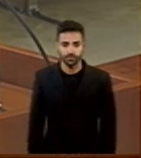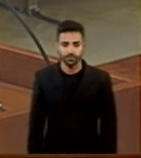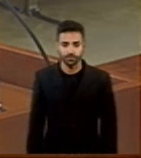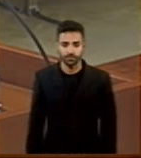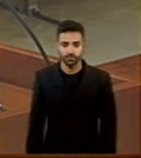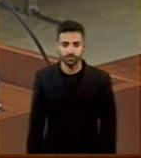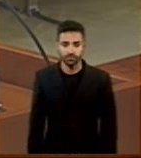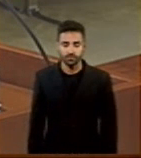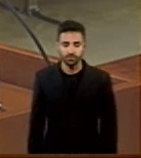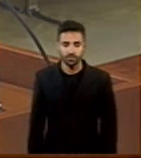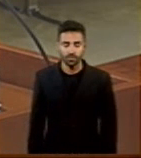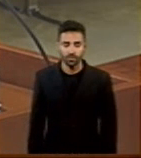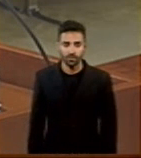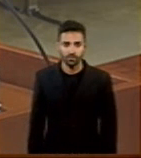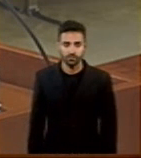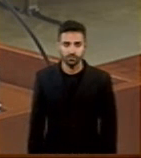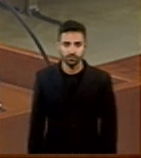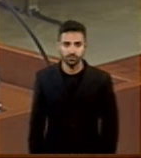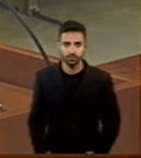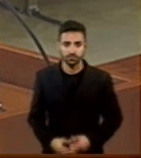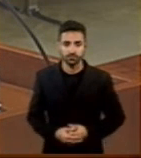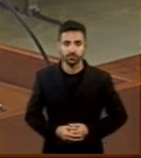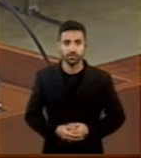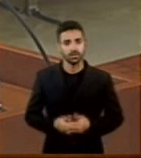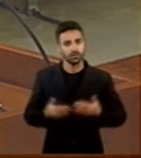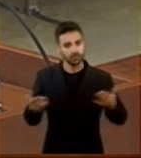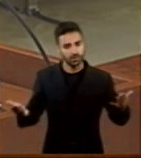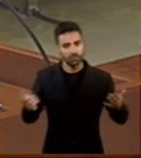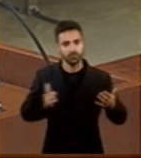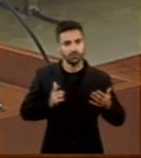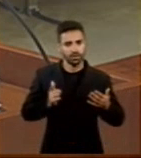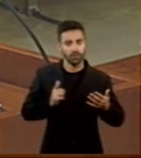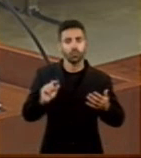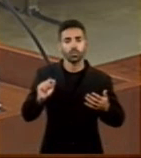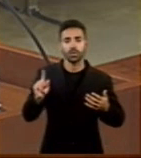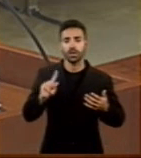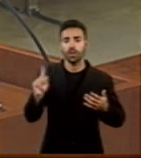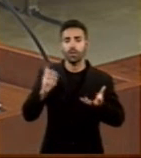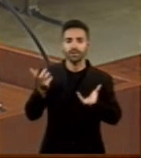Então, em resumo, Excelências, temos a não recepção